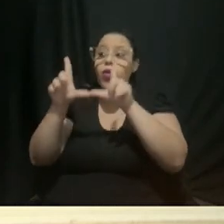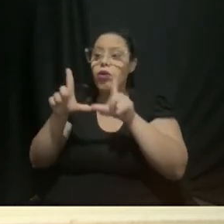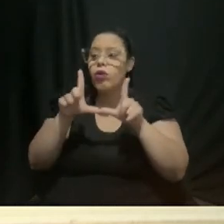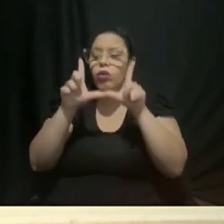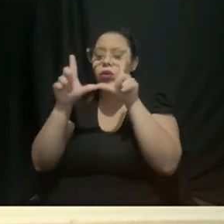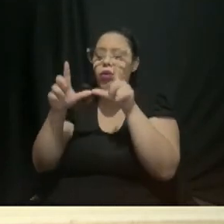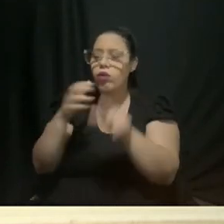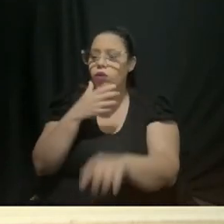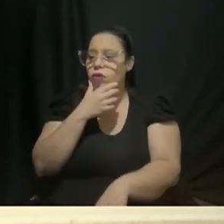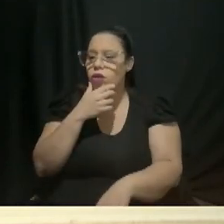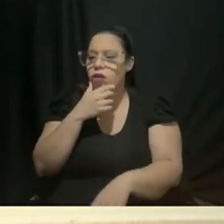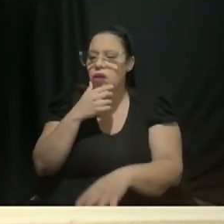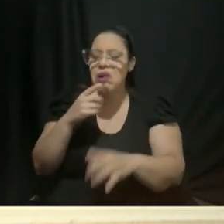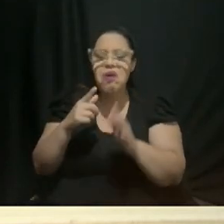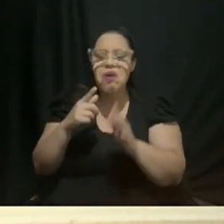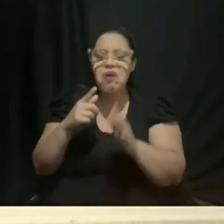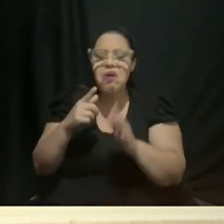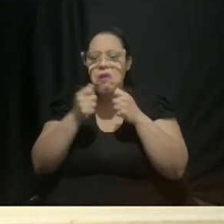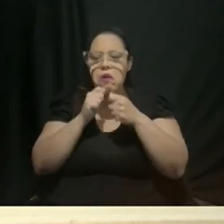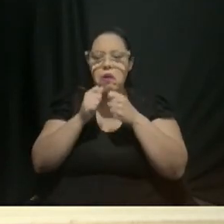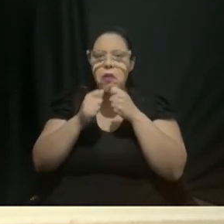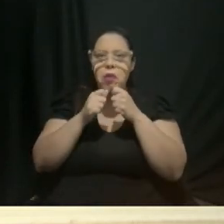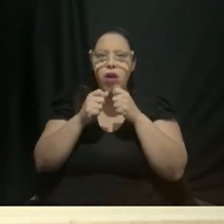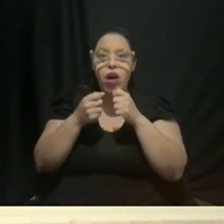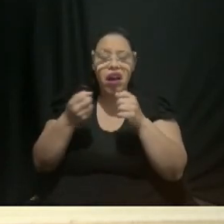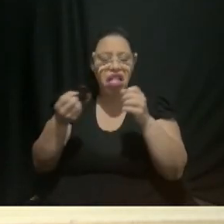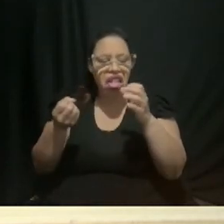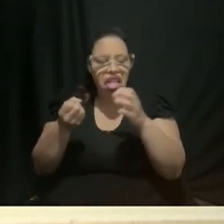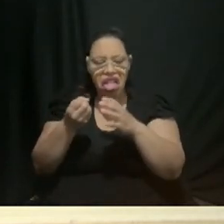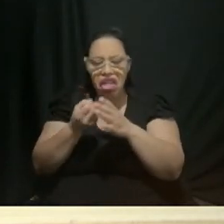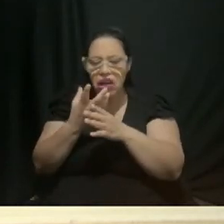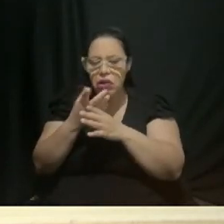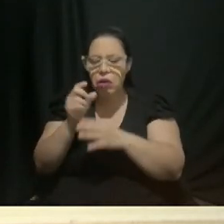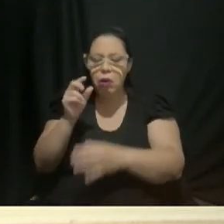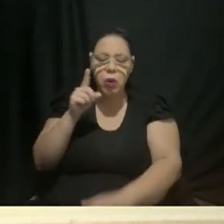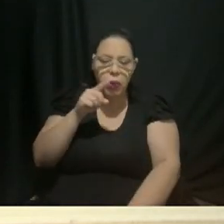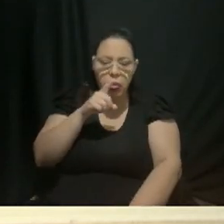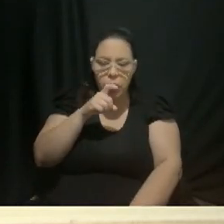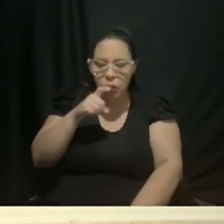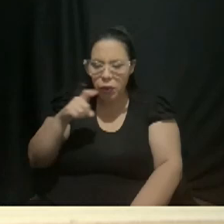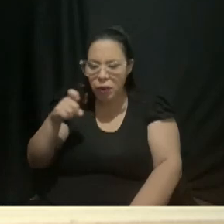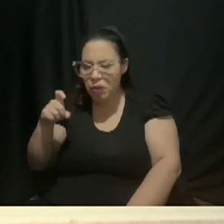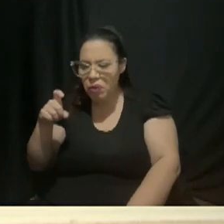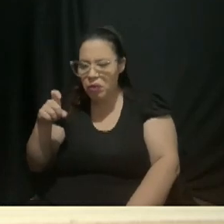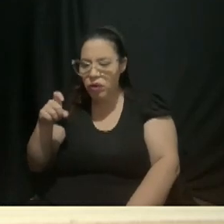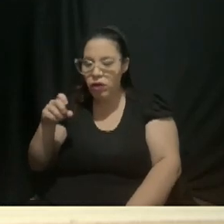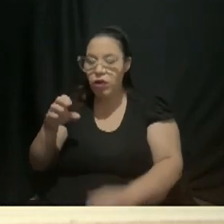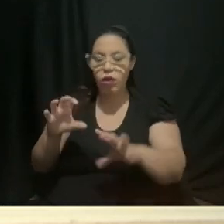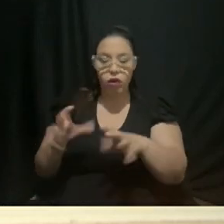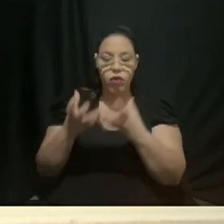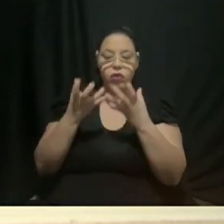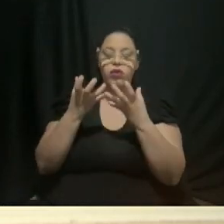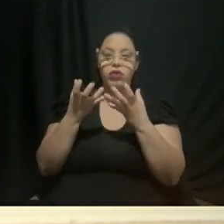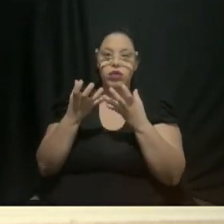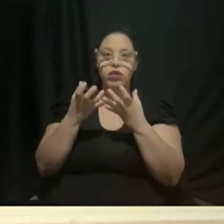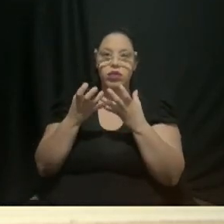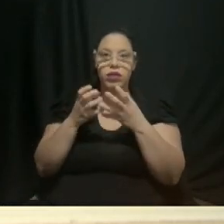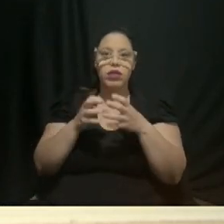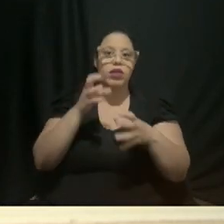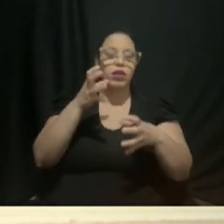reportagens, né, que encontraram lá um bichinho no alface. Geralmente esses produtos, o